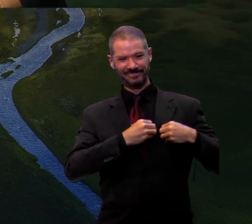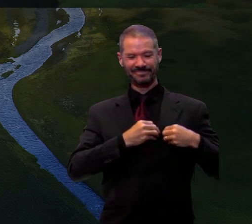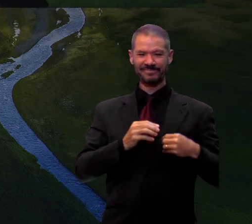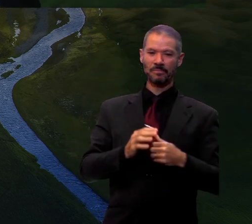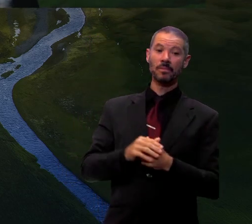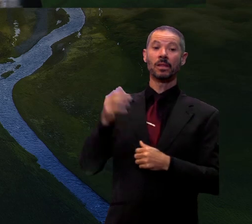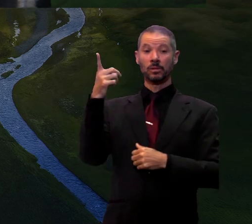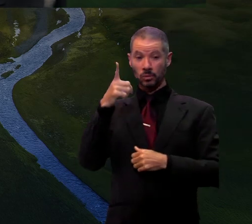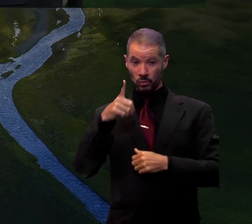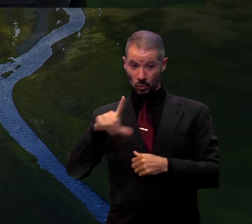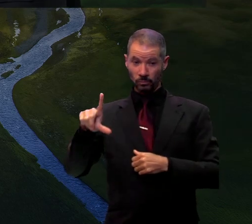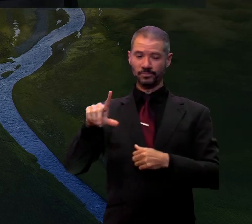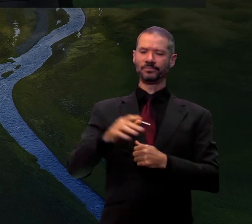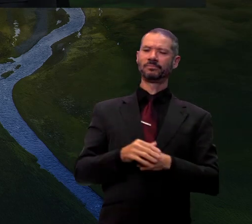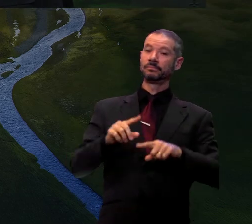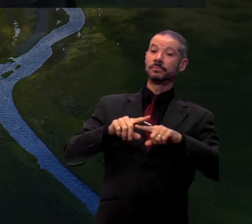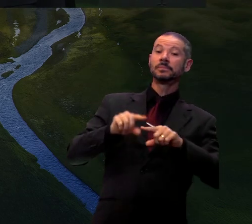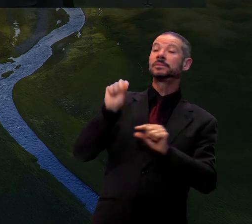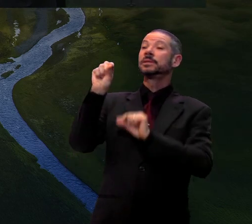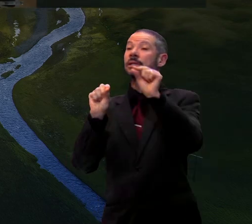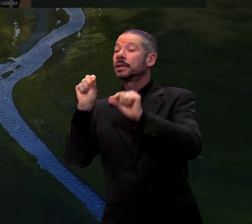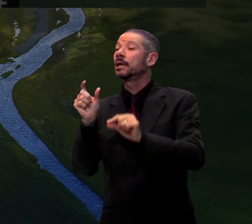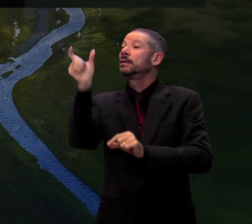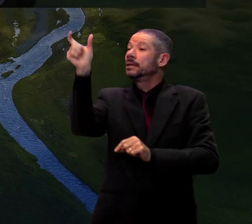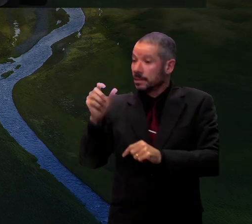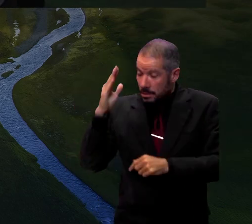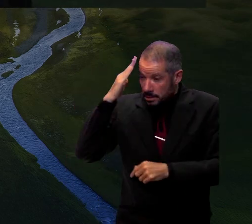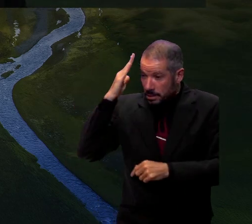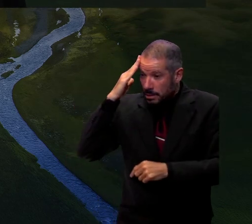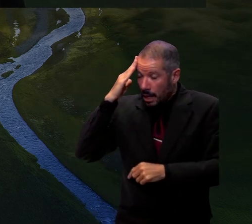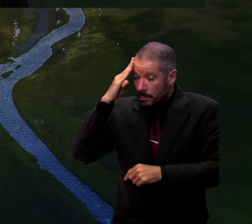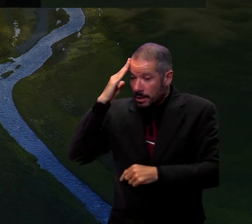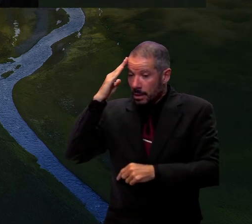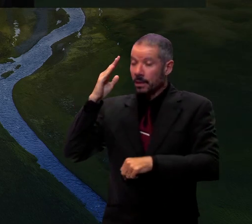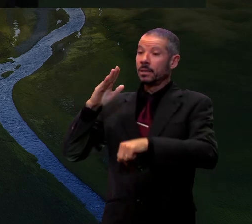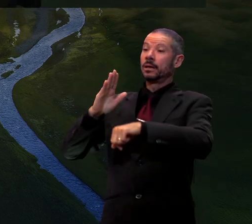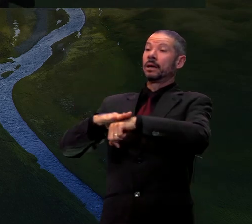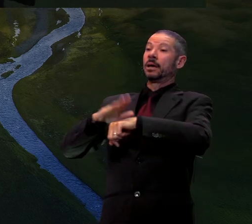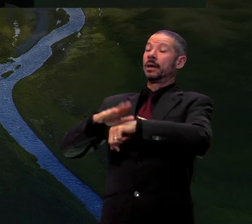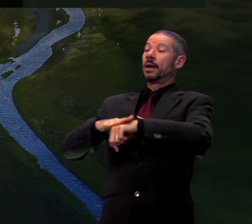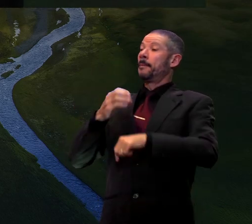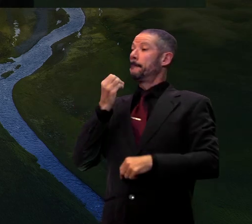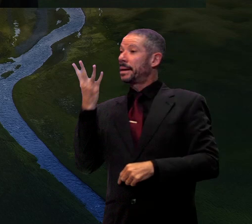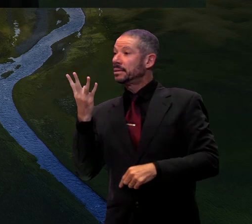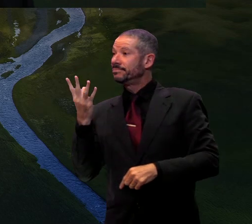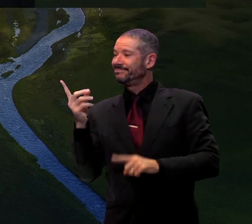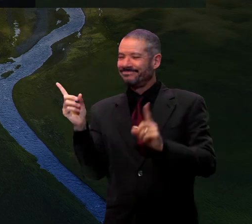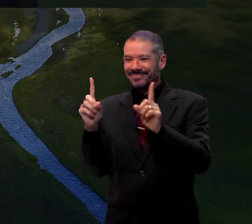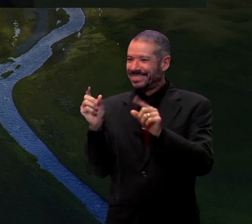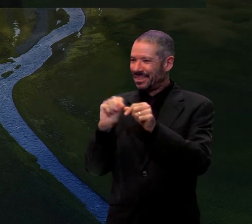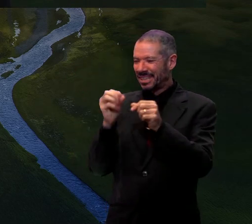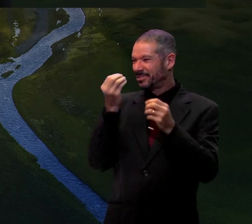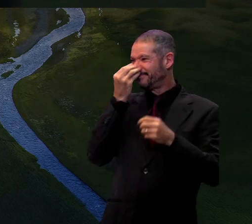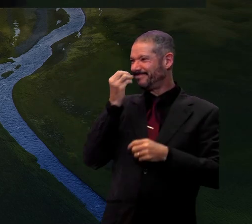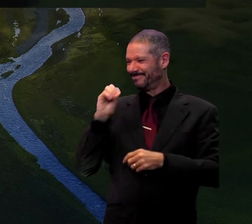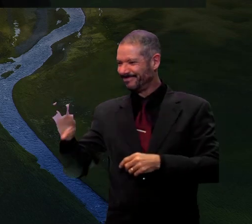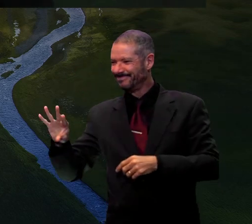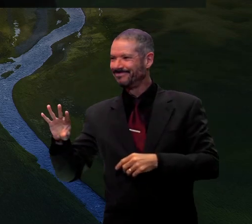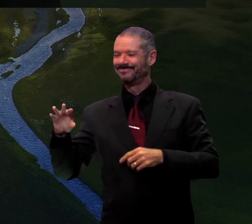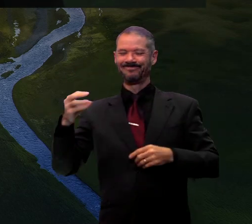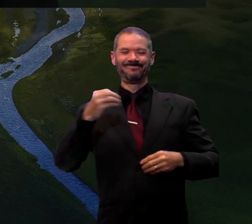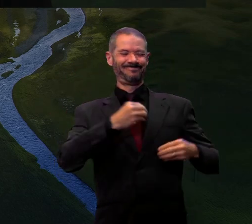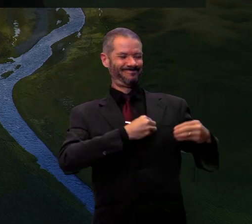tá bom? Mais uma vez, 1, 2, 3. Quem sabe que deve fazer o bem e não o faz,